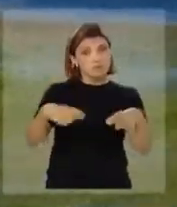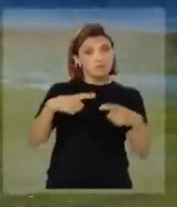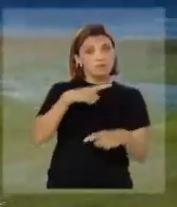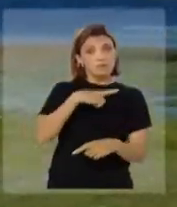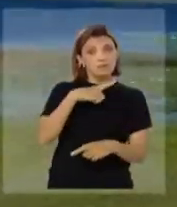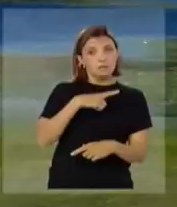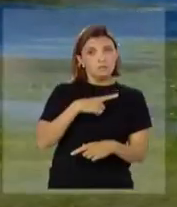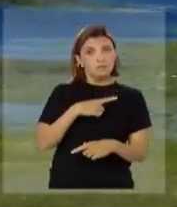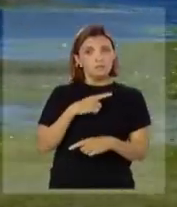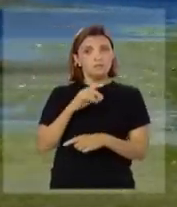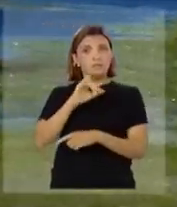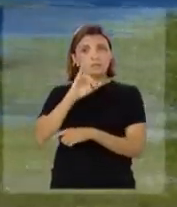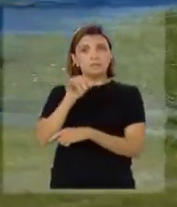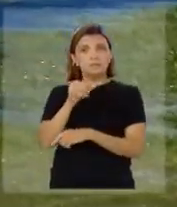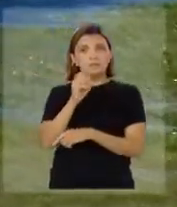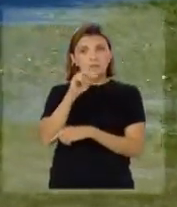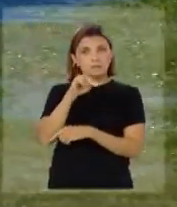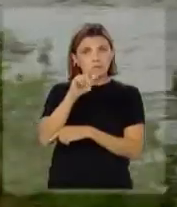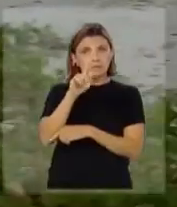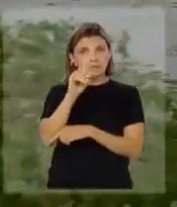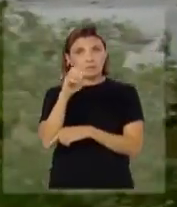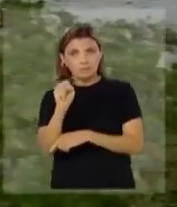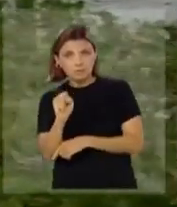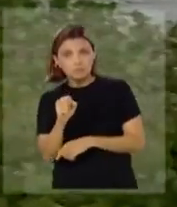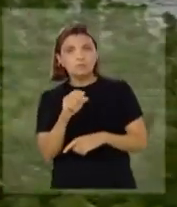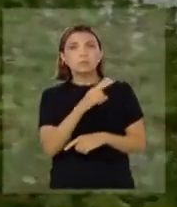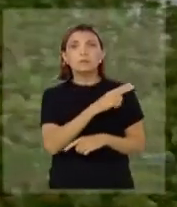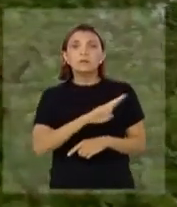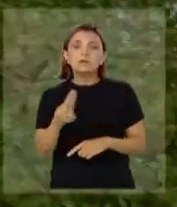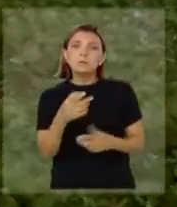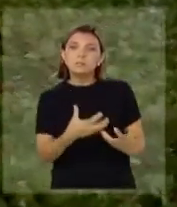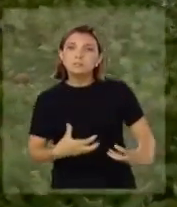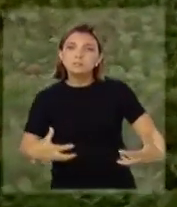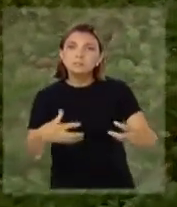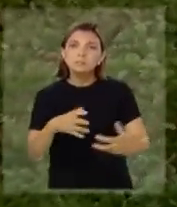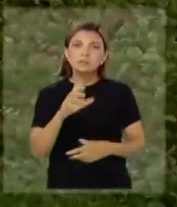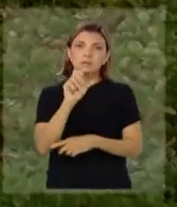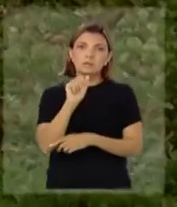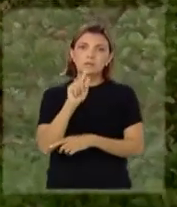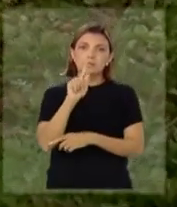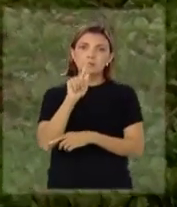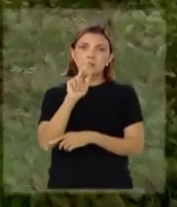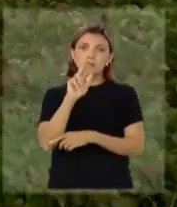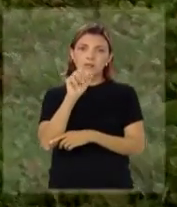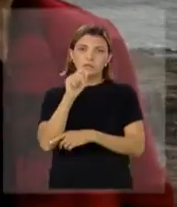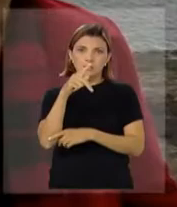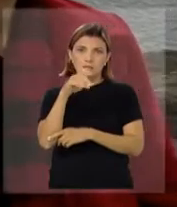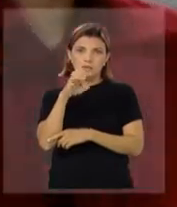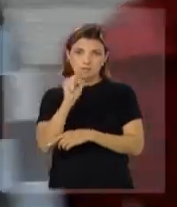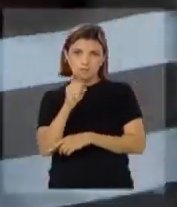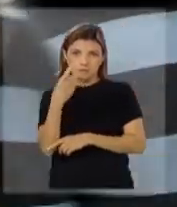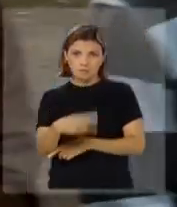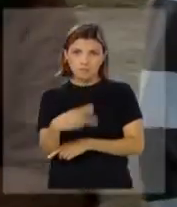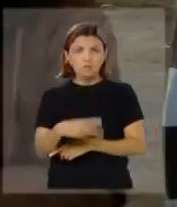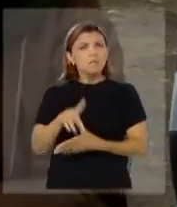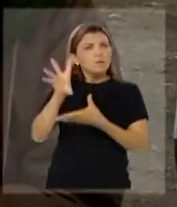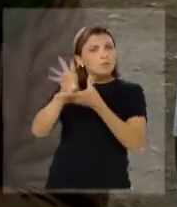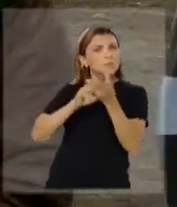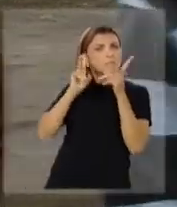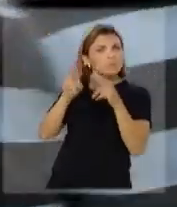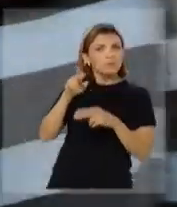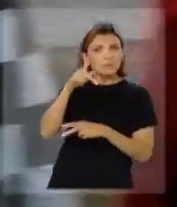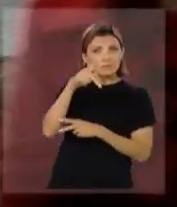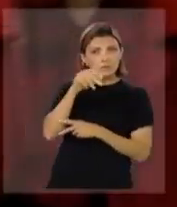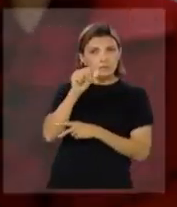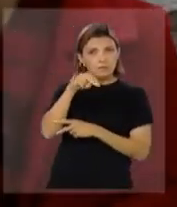essa. Aqui nós temos os juncos e os aguapés, que são típicos dos alagados. Nossa, que legal. Isso aqui lembra bastante o Pantanal.